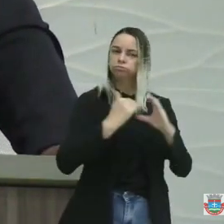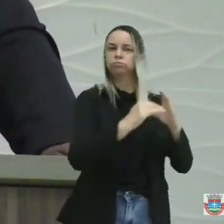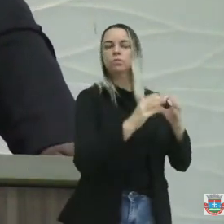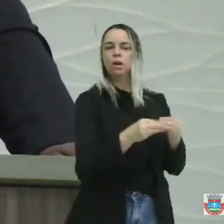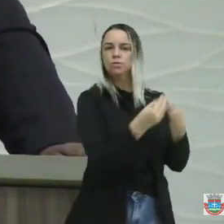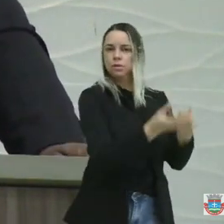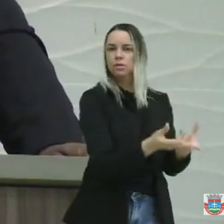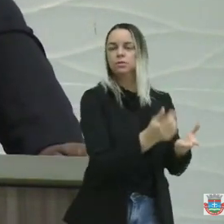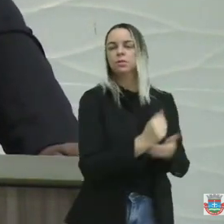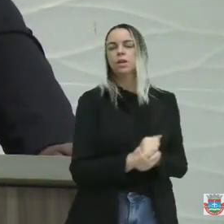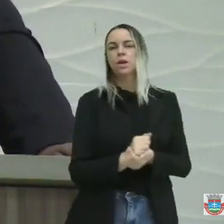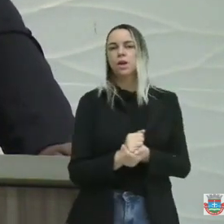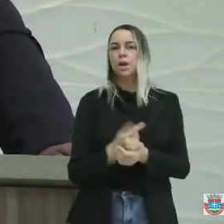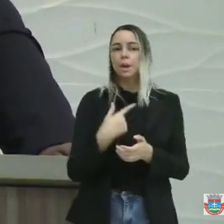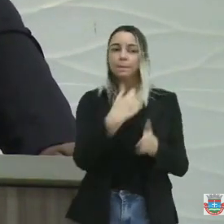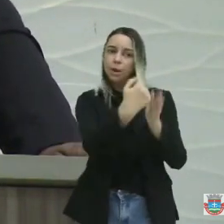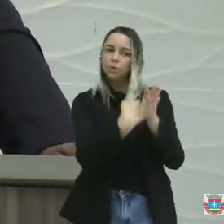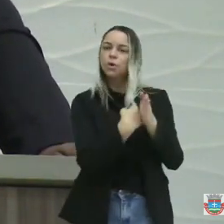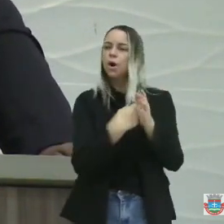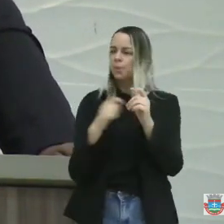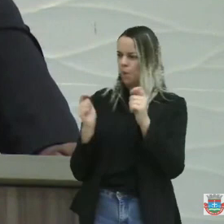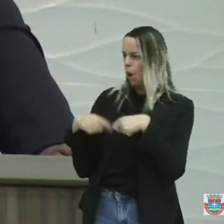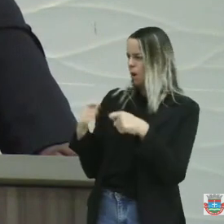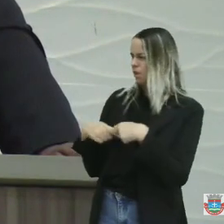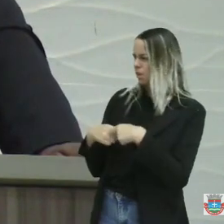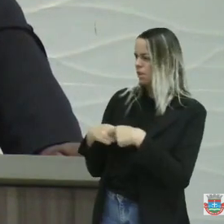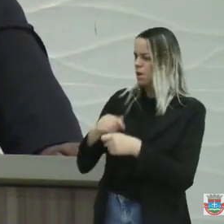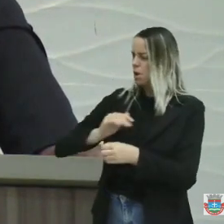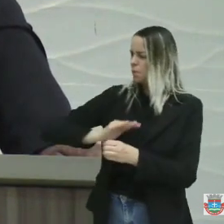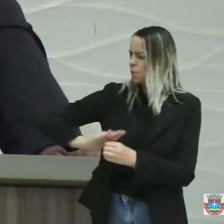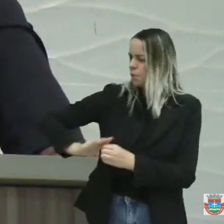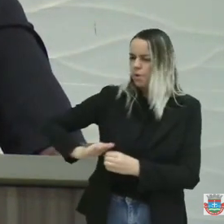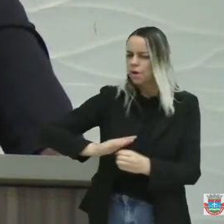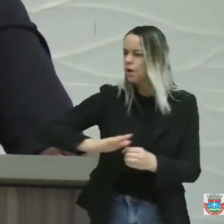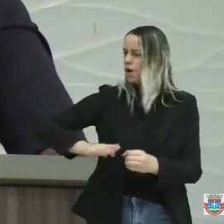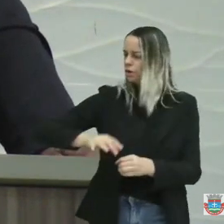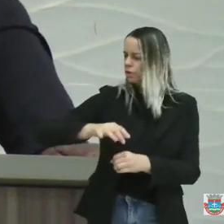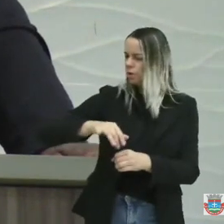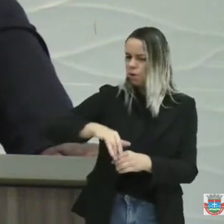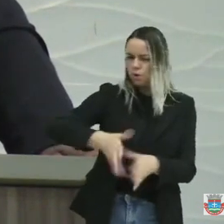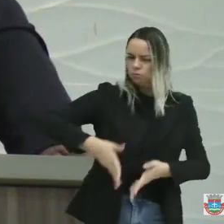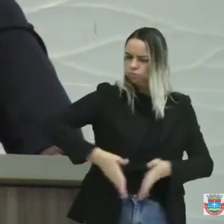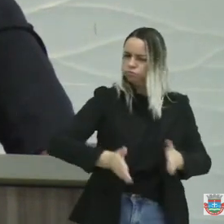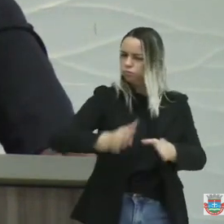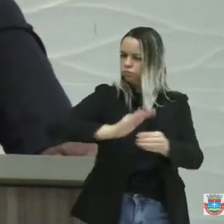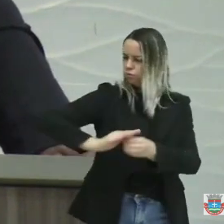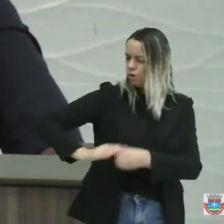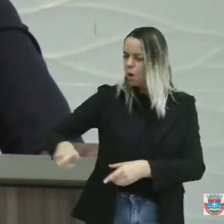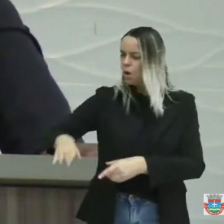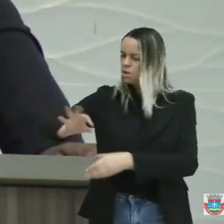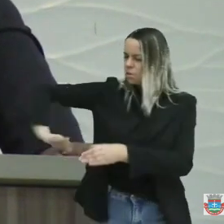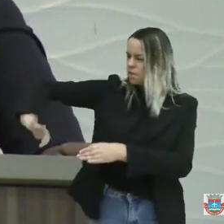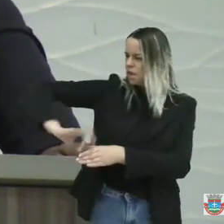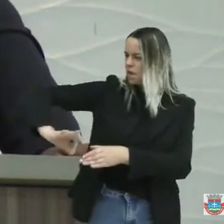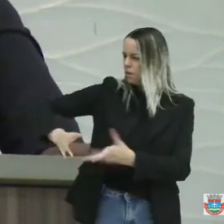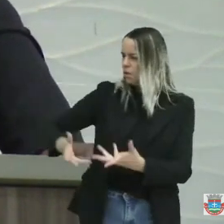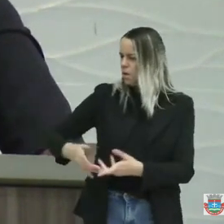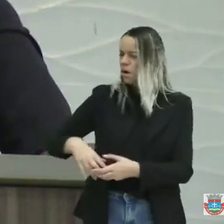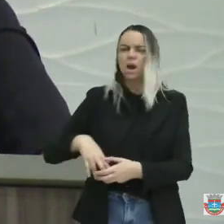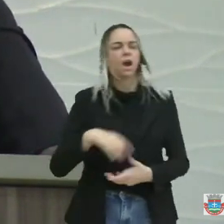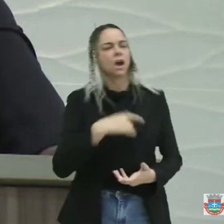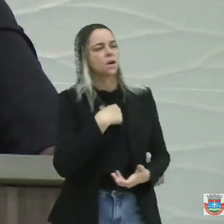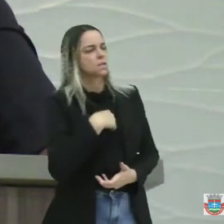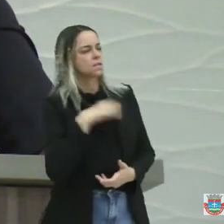na operação tapa-buraco na Avenida do Espírito Santo. E eu, para ajudar, que eu não quero atrapalhar, que aqui está uma